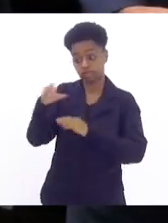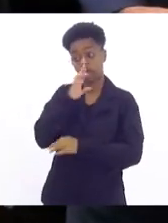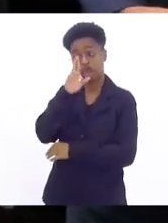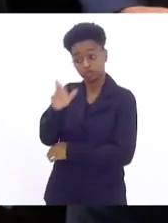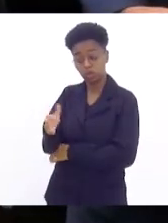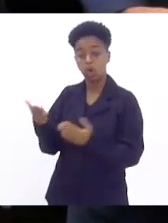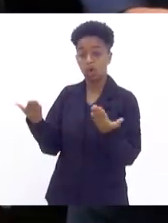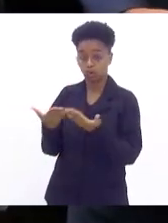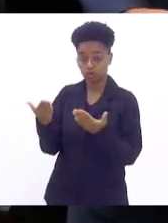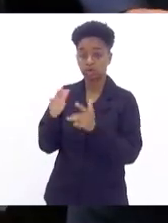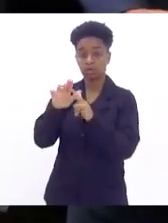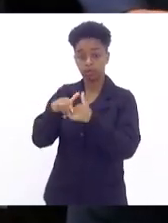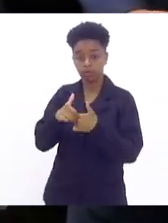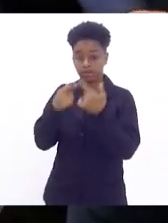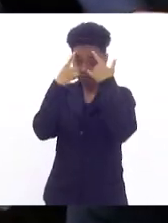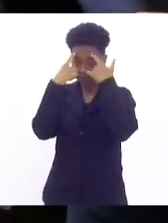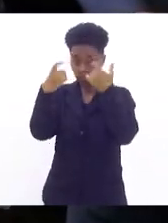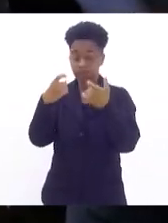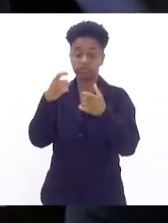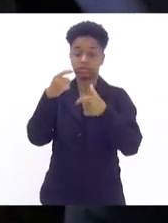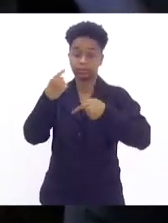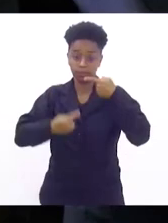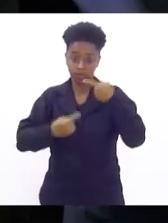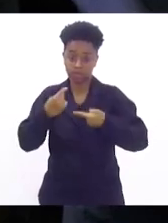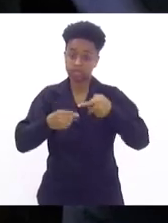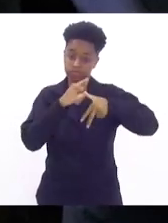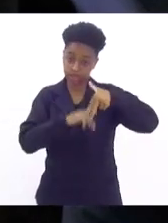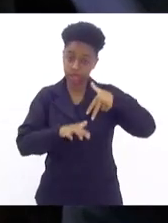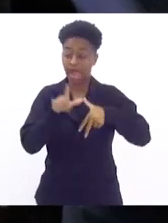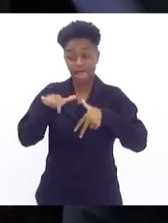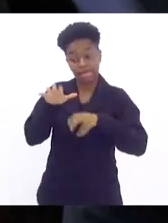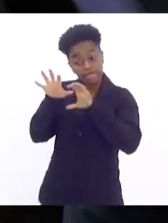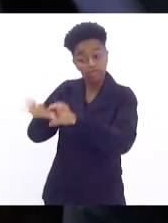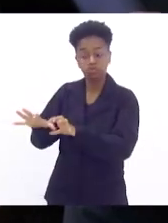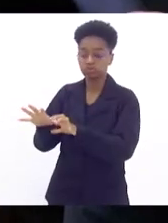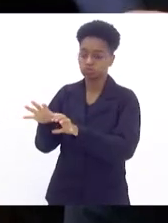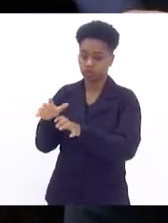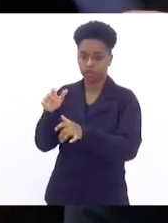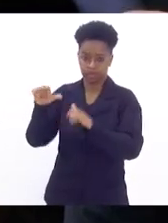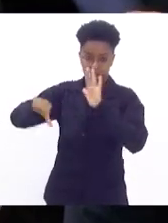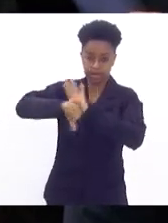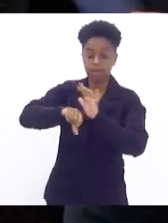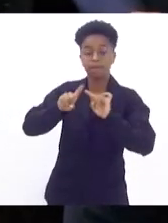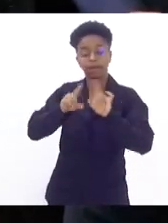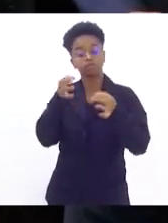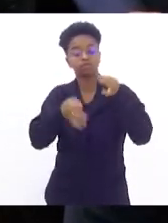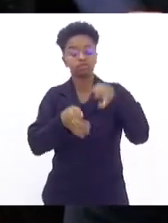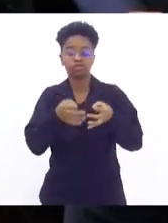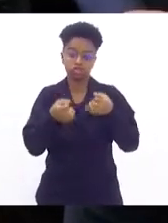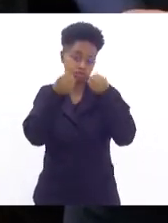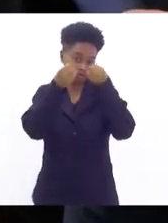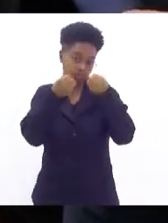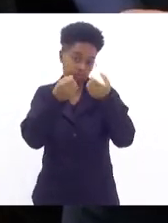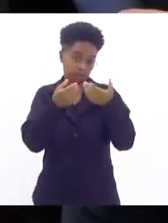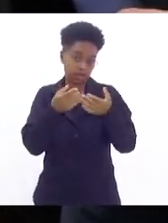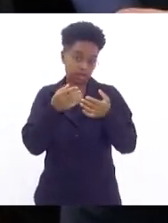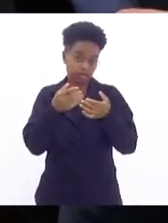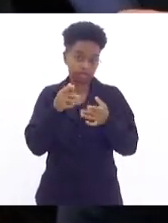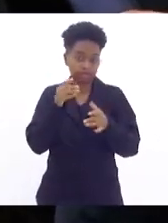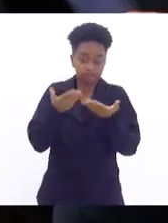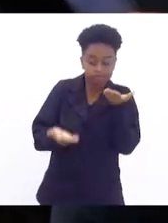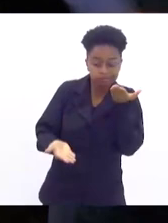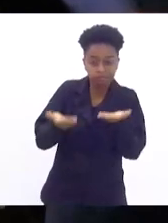com relação à violência política de gênero isso se é crime mas é a justiça que vai julgar e aqui se o presidente